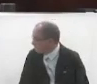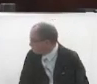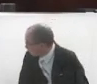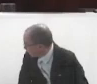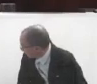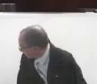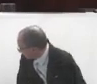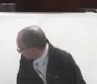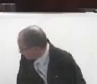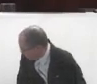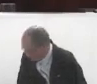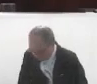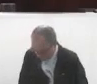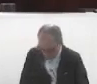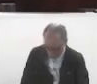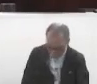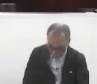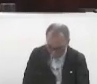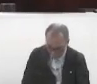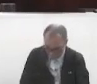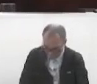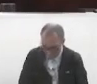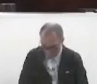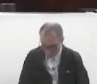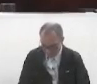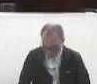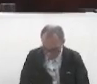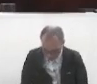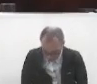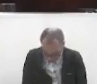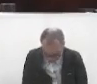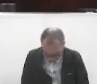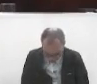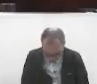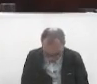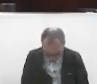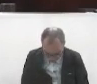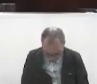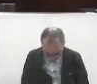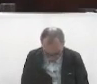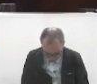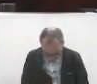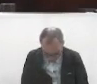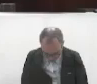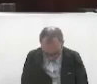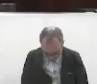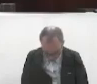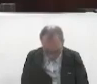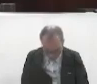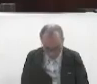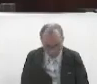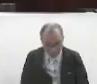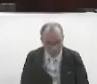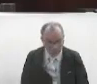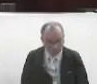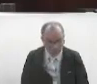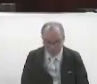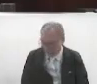comissões de mérito e para redação que não é demérito não vai fazer nem diferença que ela já estão